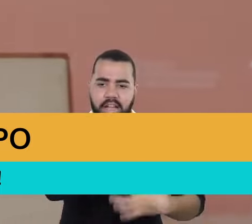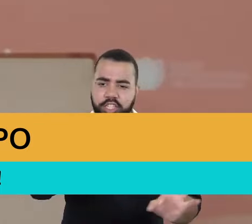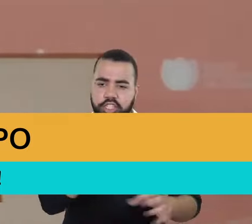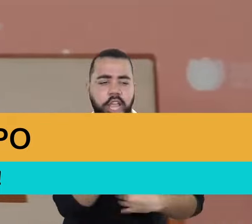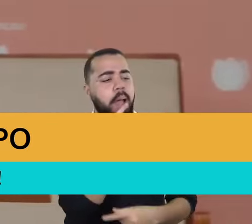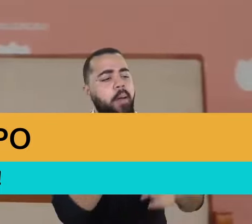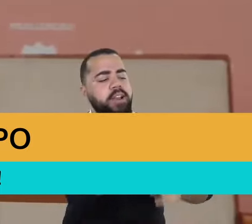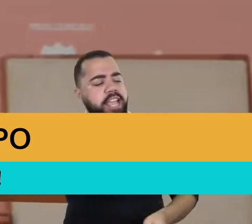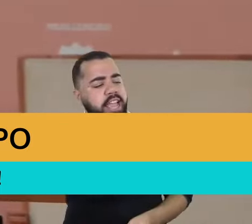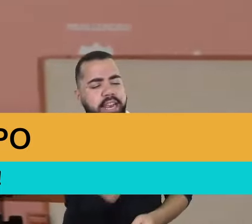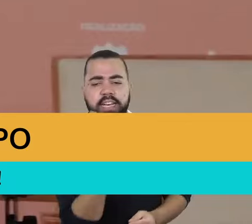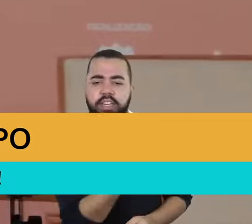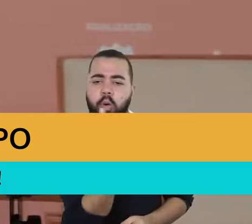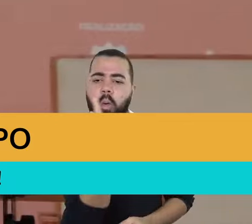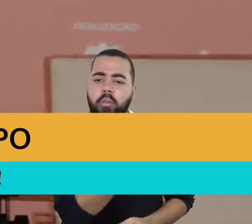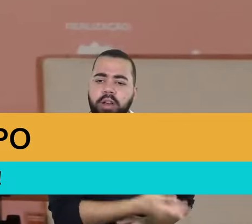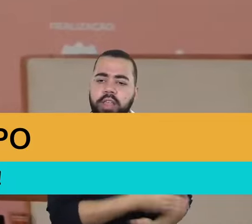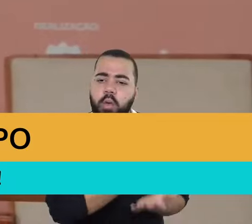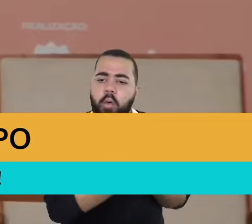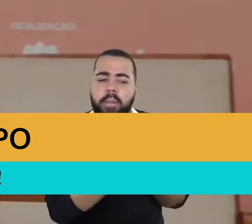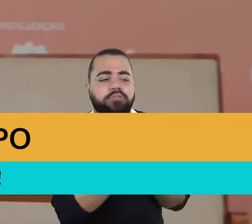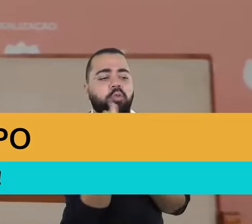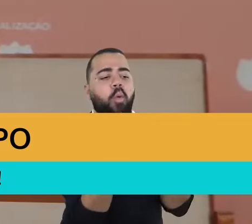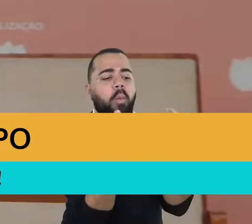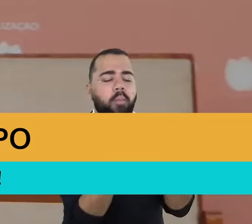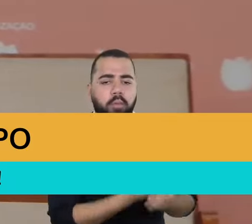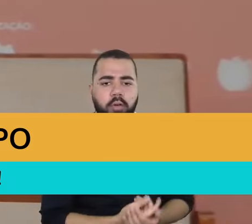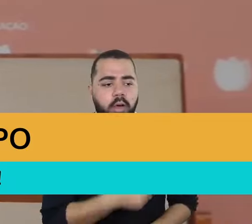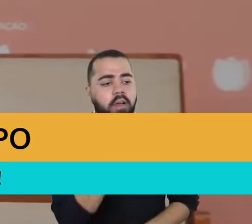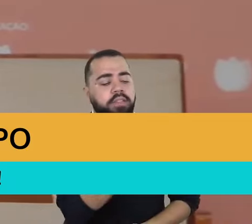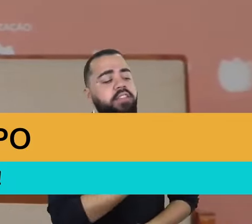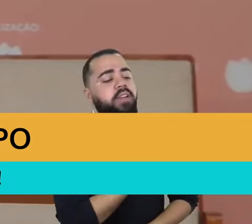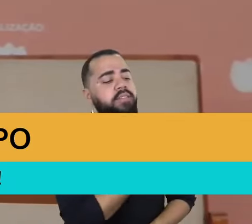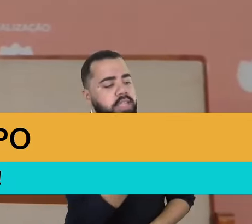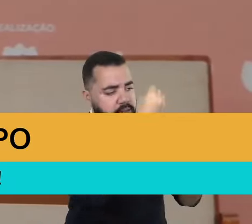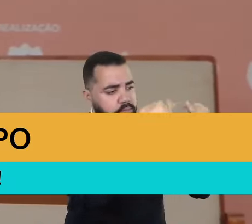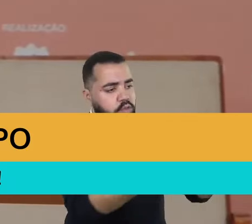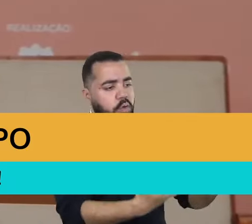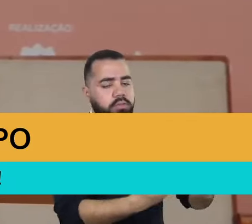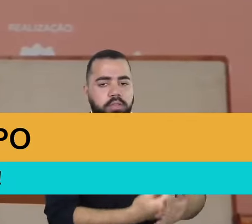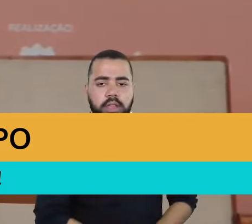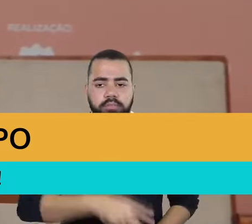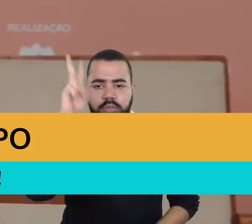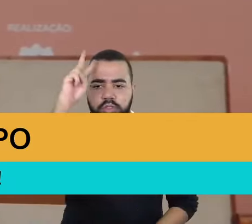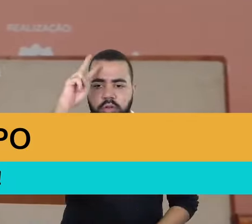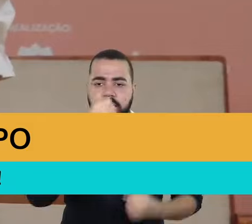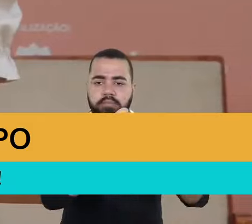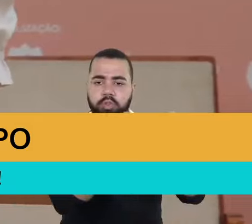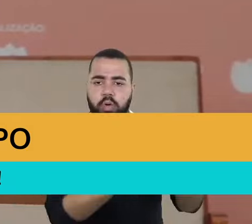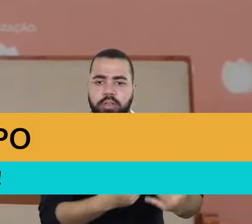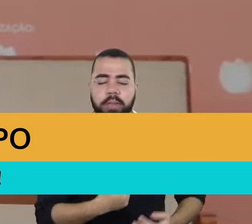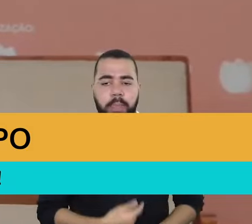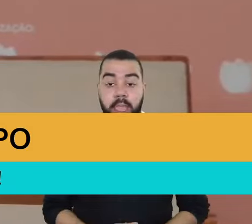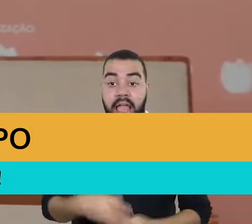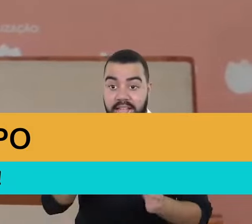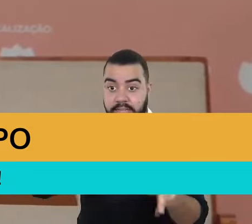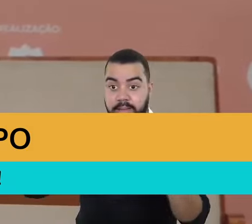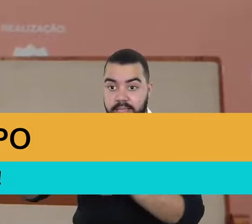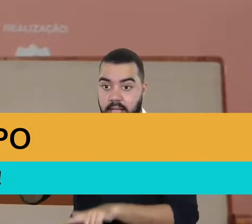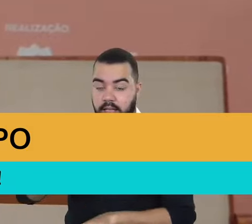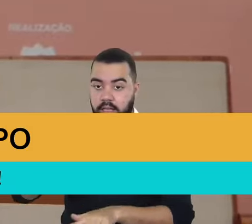outro está ali, como que ele chegou até ali, por que ele é o que ele é. Uma pessoa veio desabafar comigo essa